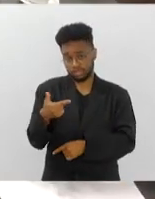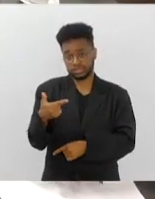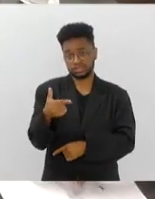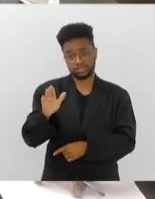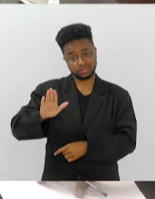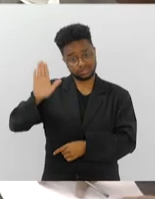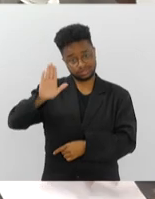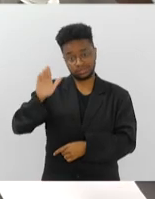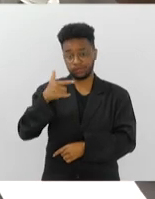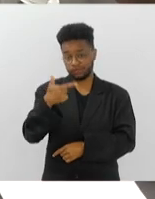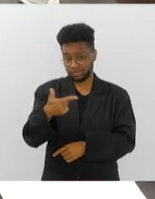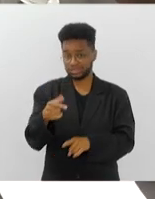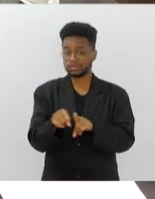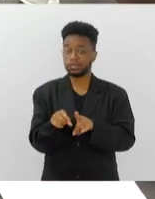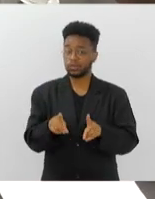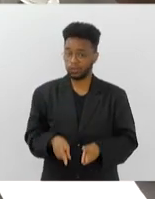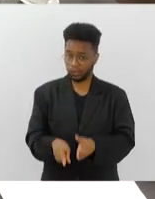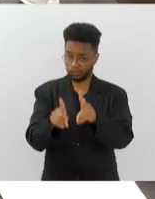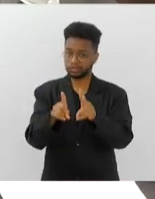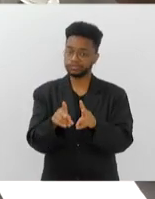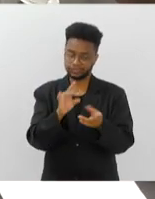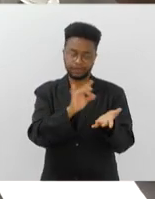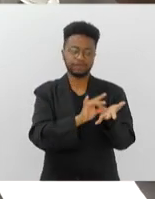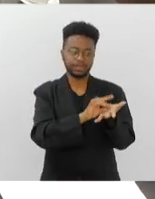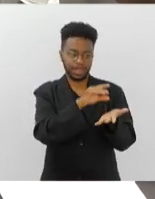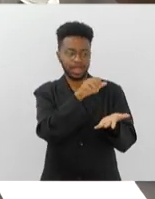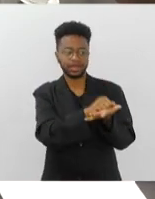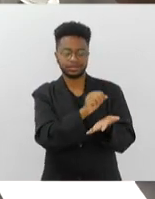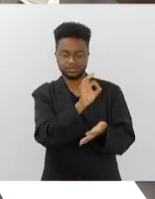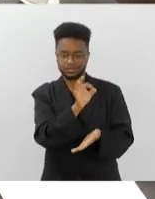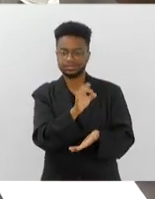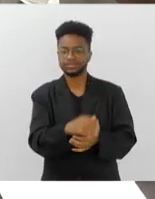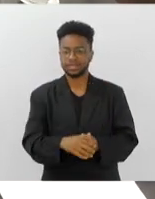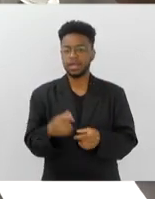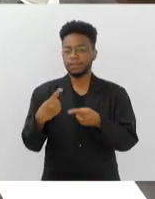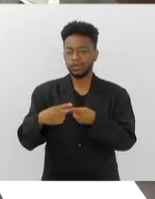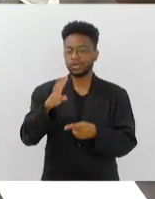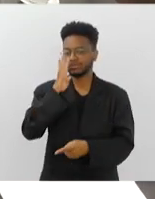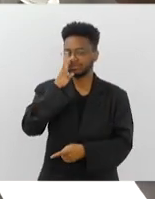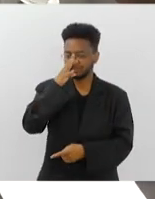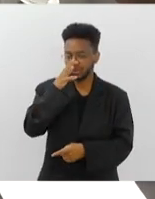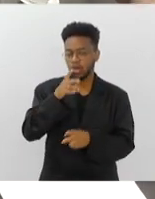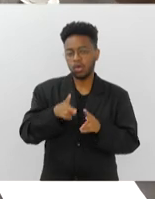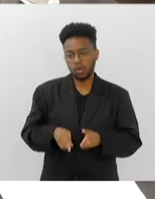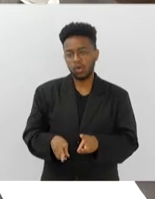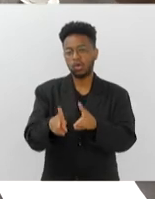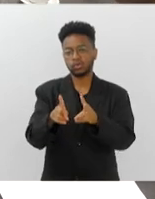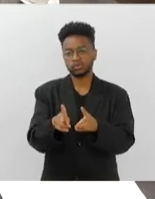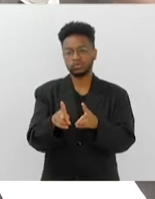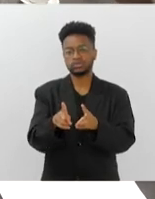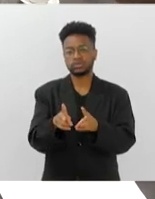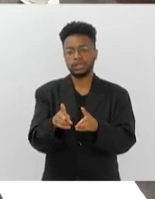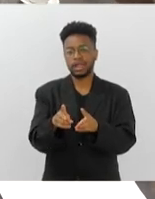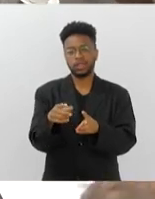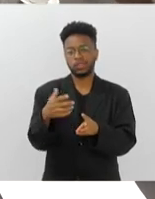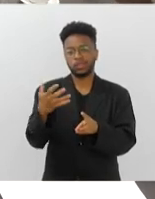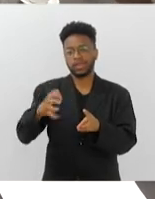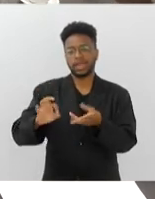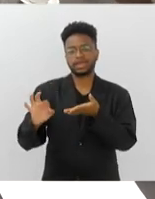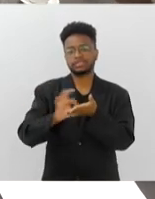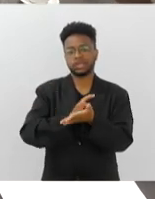vice, diga-se. Registre. É verdade. Que resistiu a assinar aquele documento crítico ao